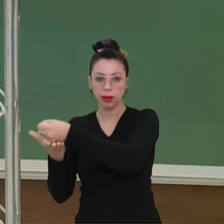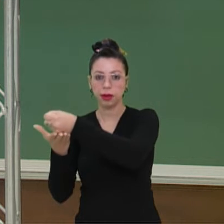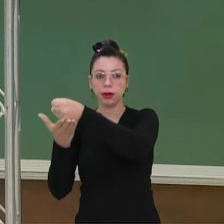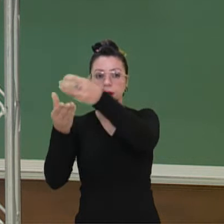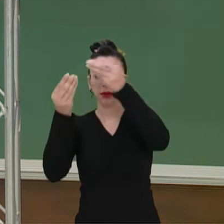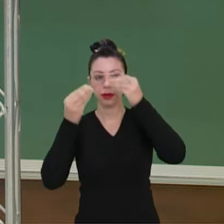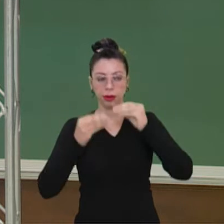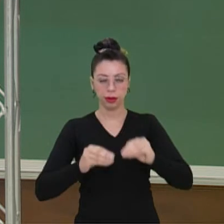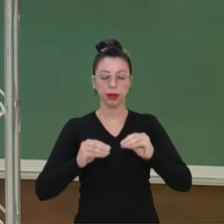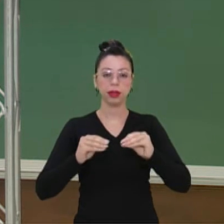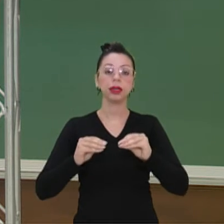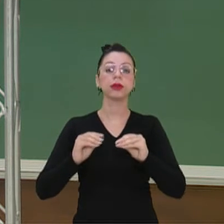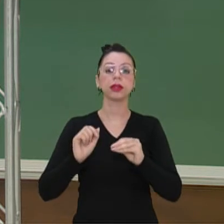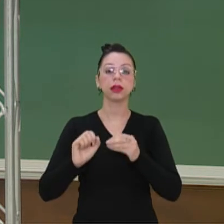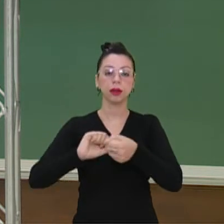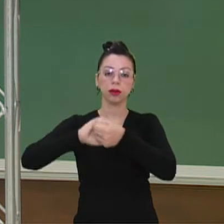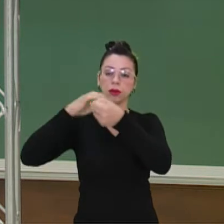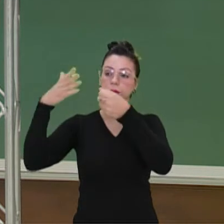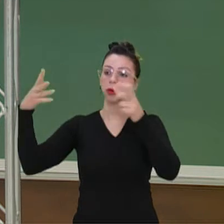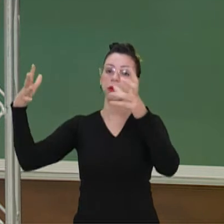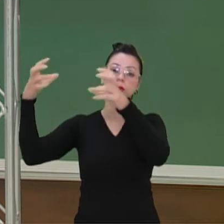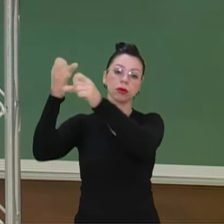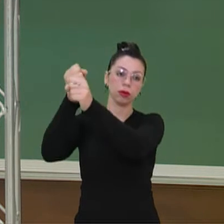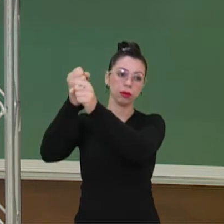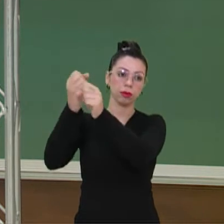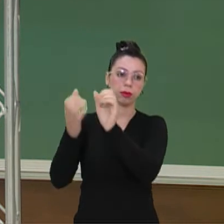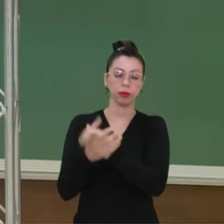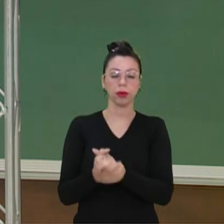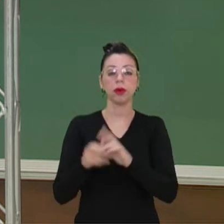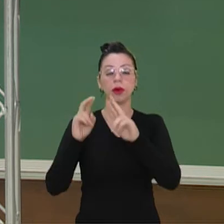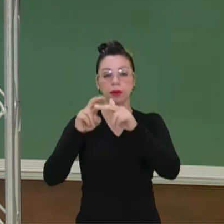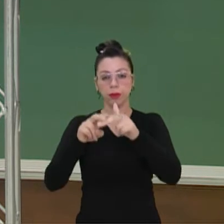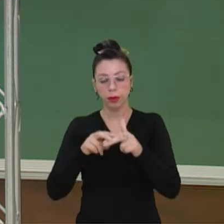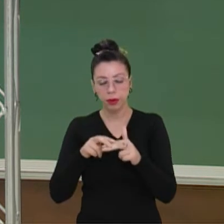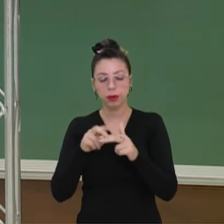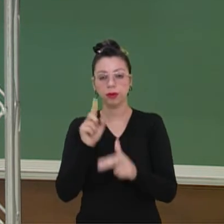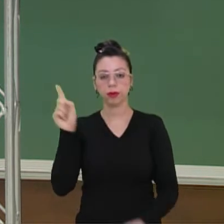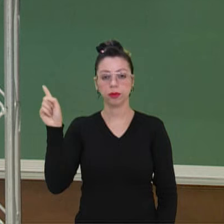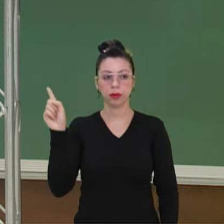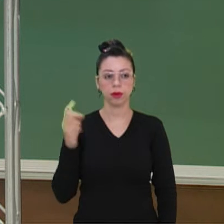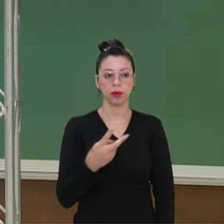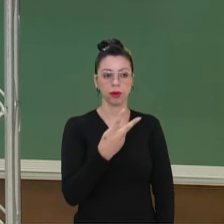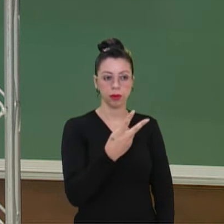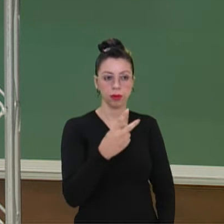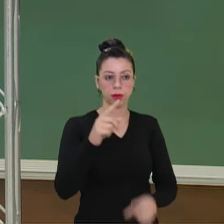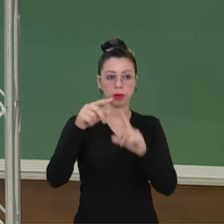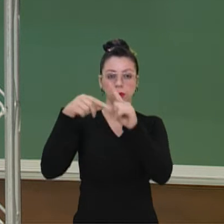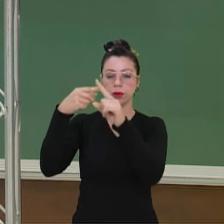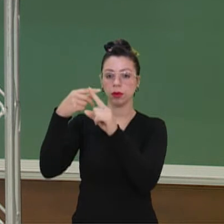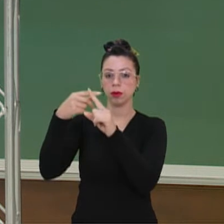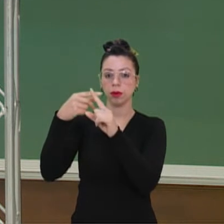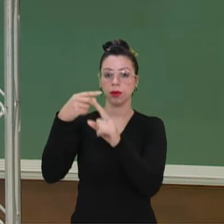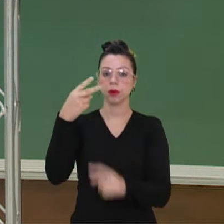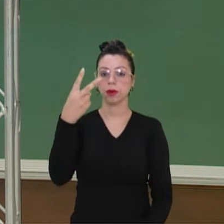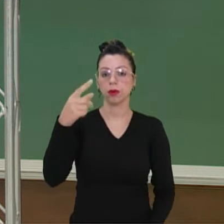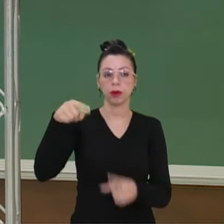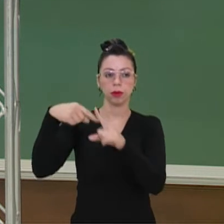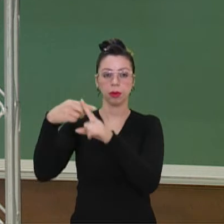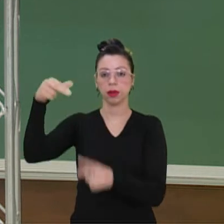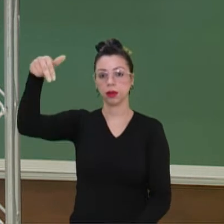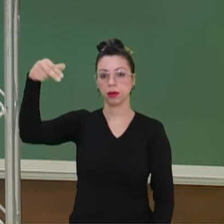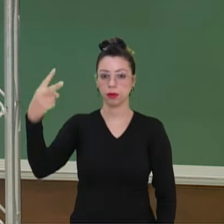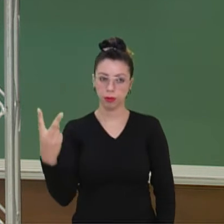base e soma os expoentes. Então, por isso que ficou 2 mais n sobre 2. Legal, né? Agora vamos ver o que acontece.